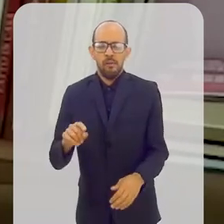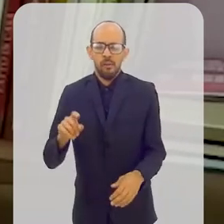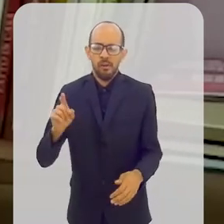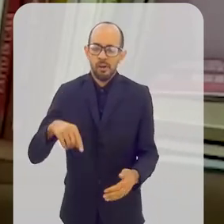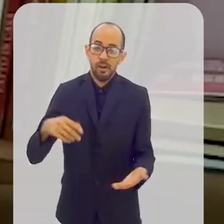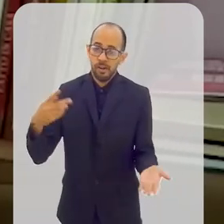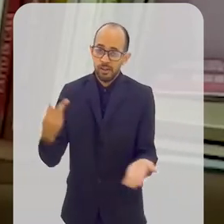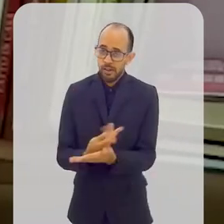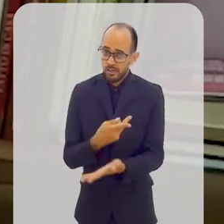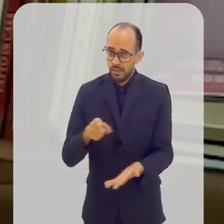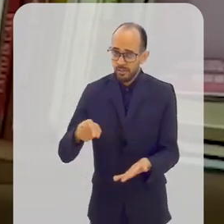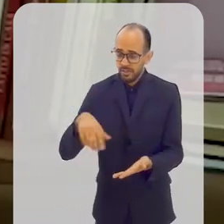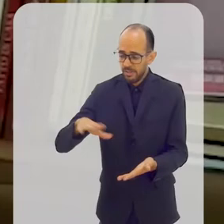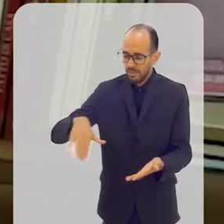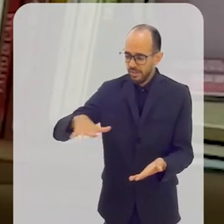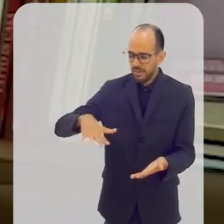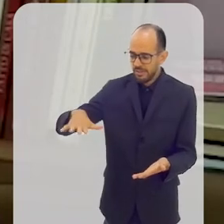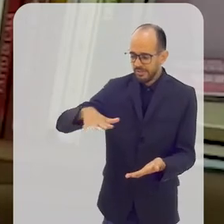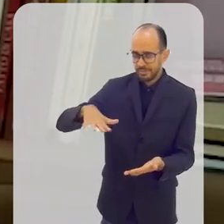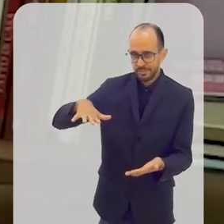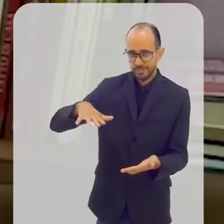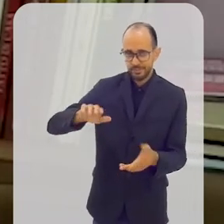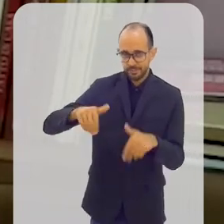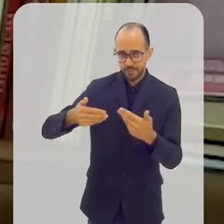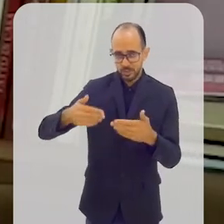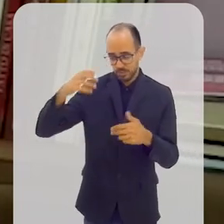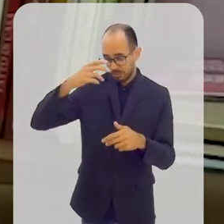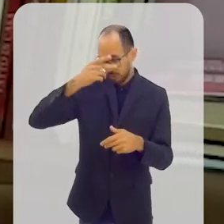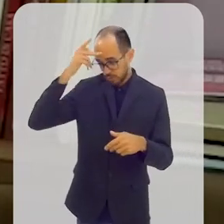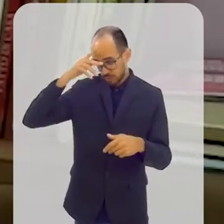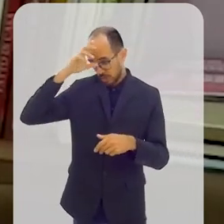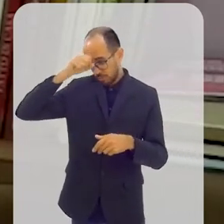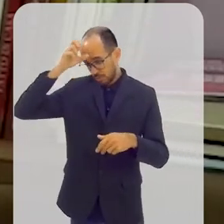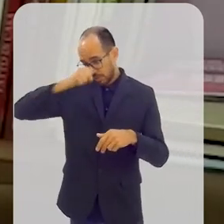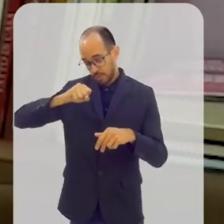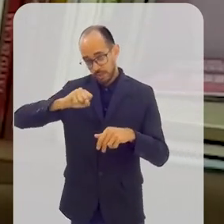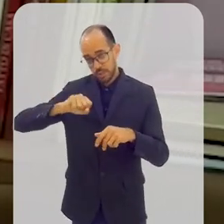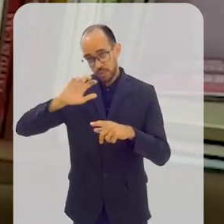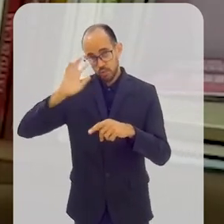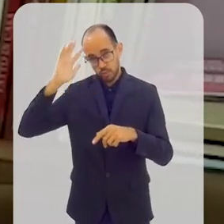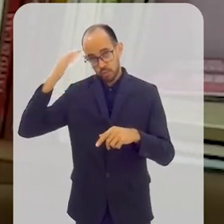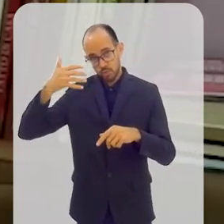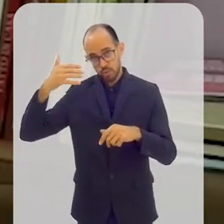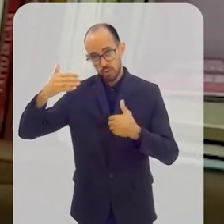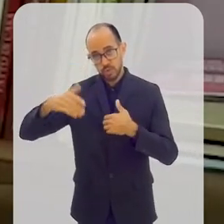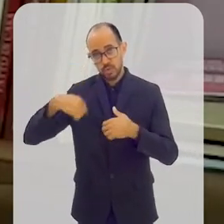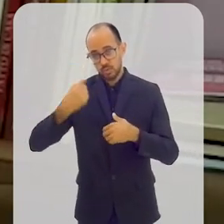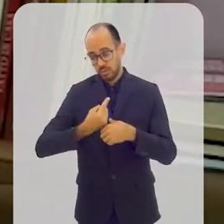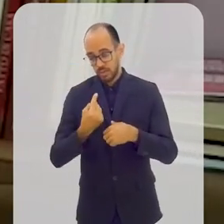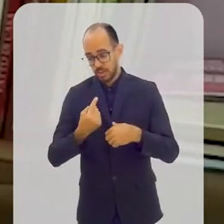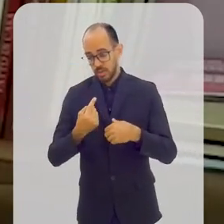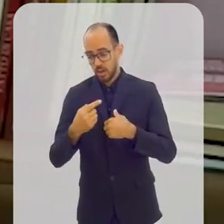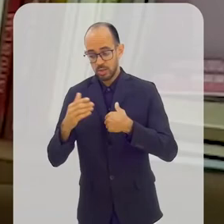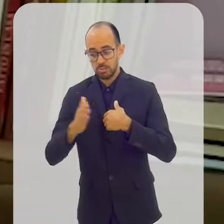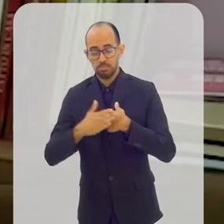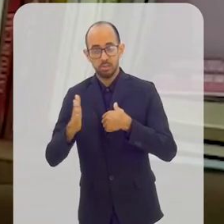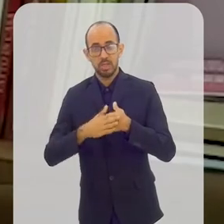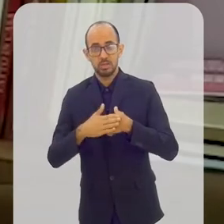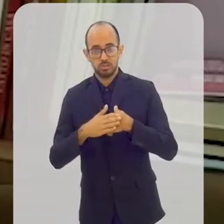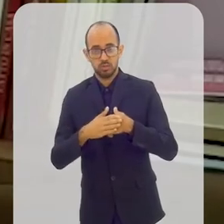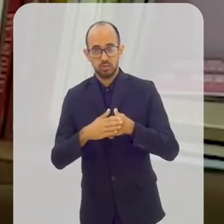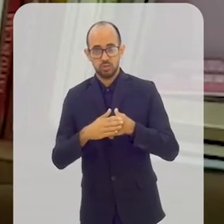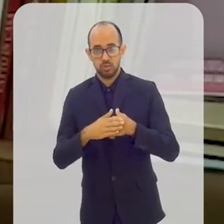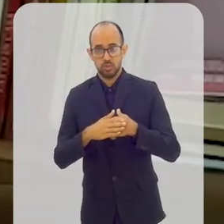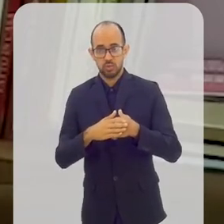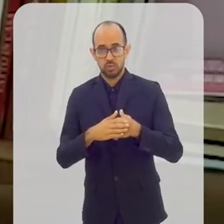aquela realidade. E as pessoas aprendem, na verdade, que as soluções estão entre eles, que eles são a